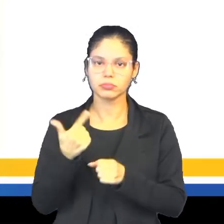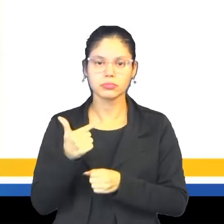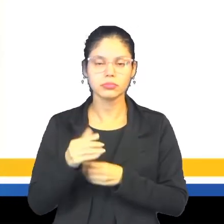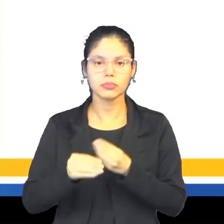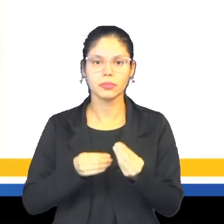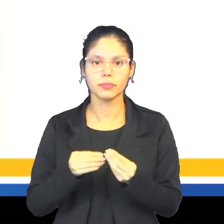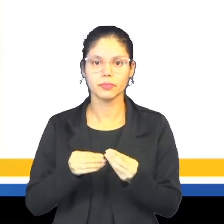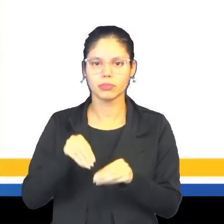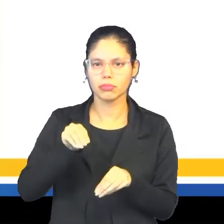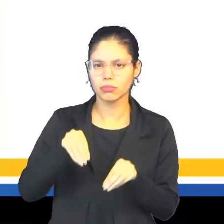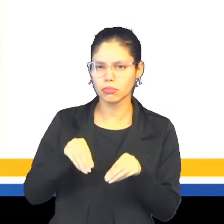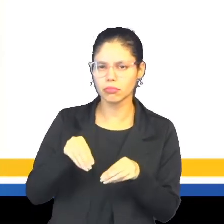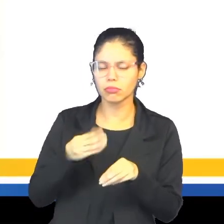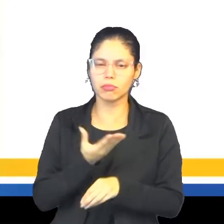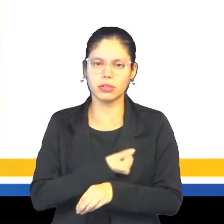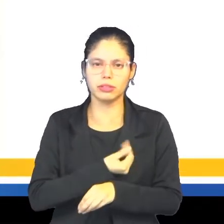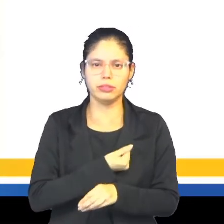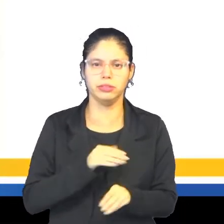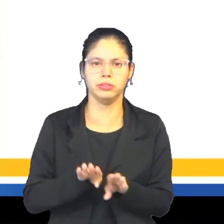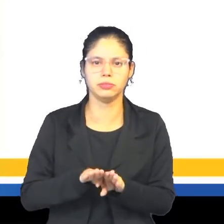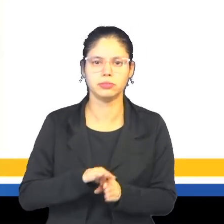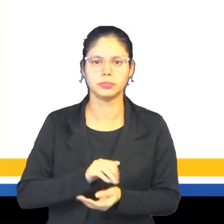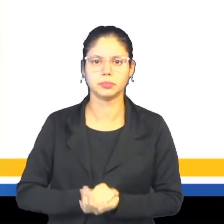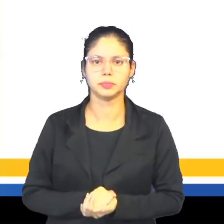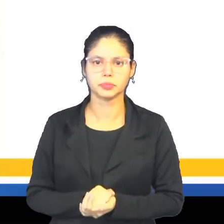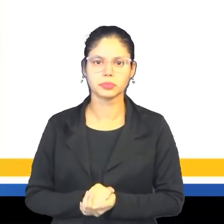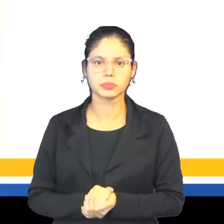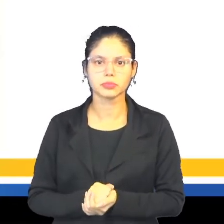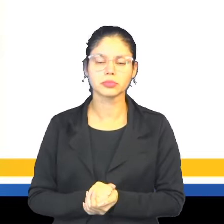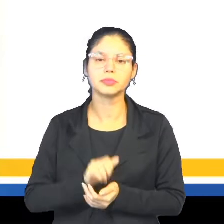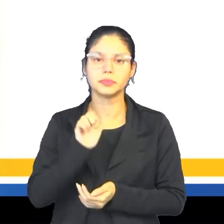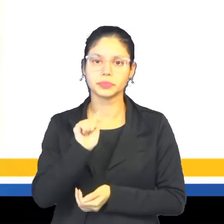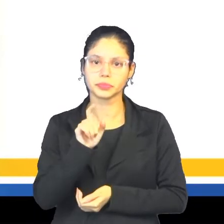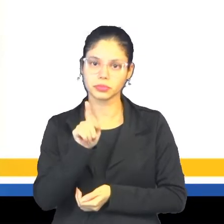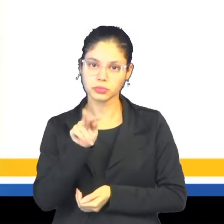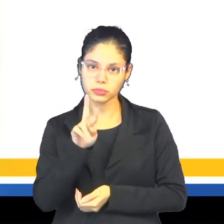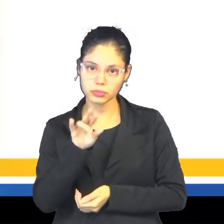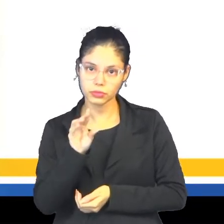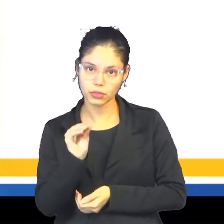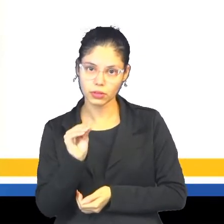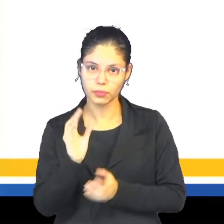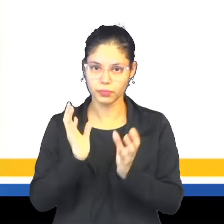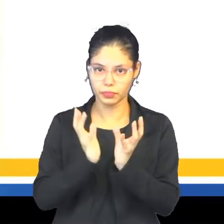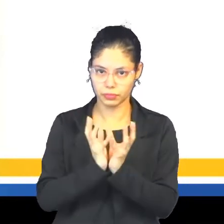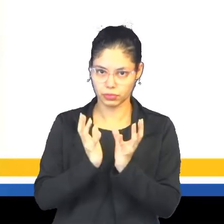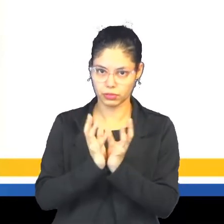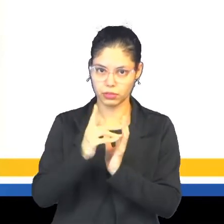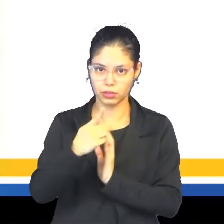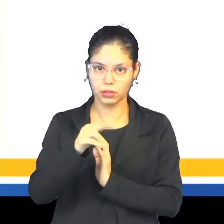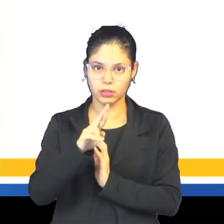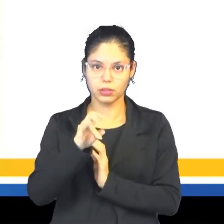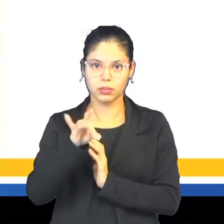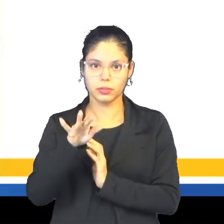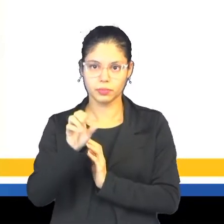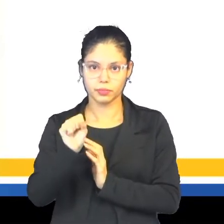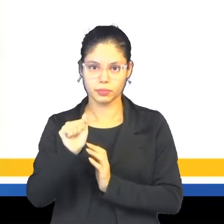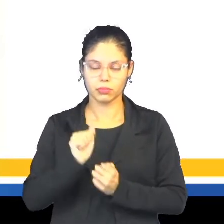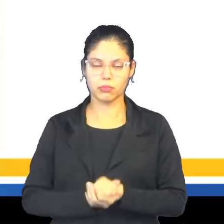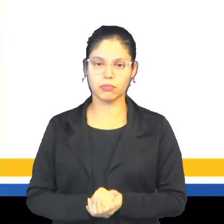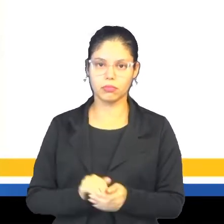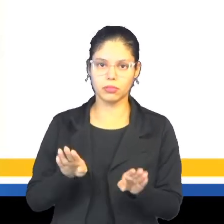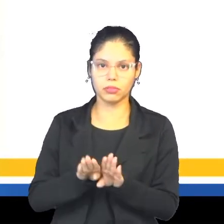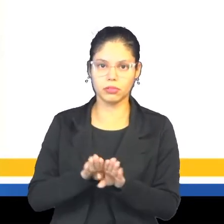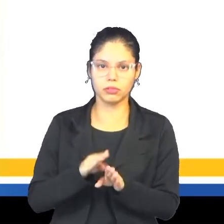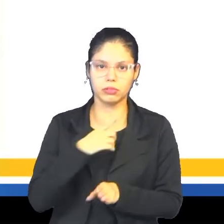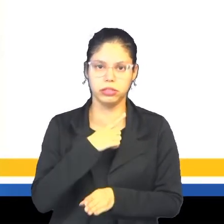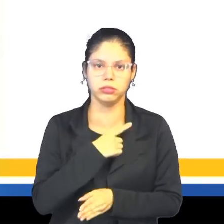se flexiona nem em número nem em gênero. Que são o que? Os advérbios, as conjunções e as preposições, tá? Isso aí é só